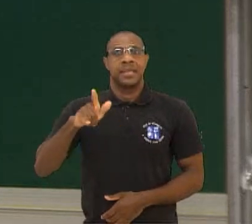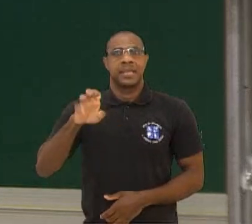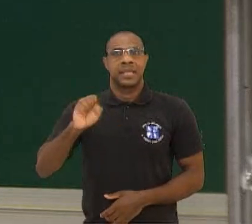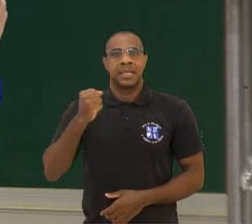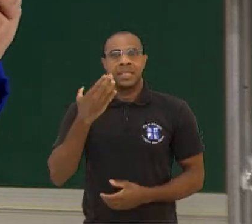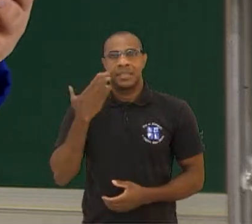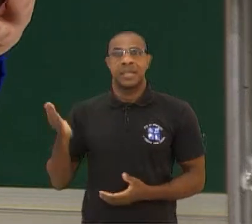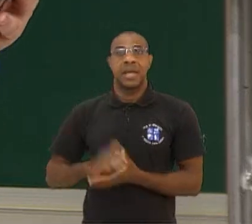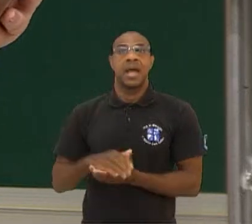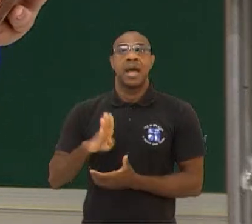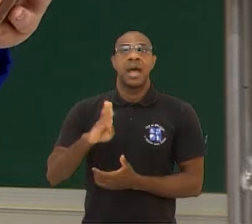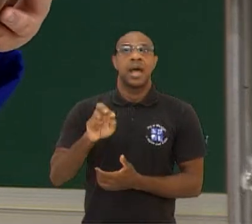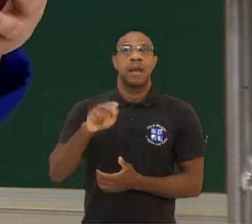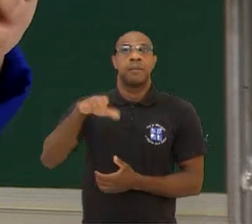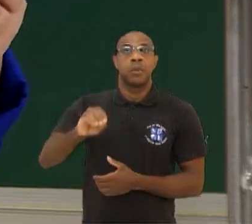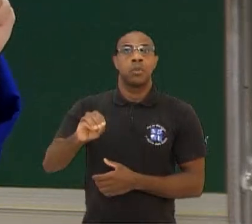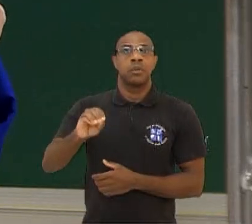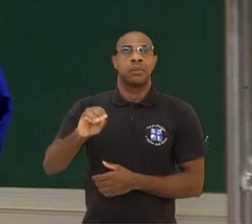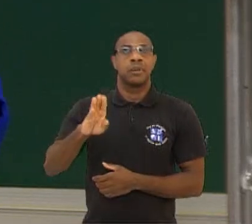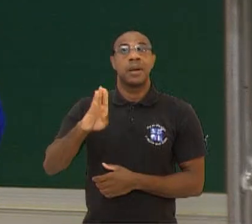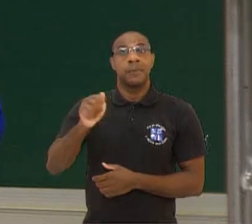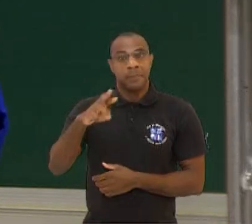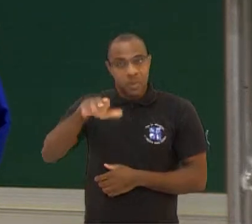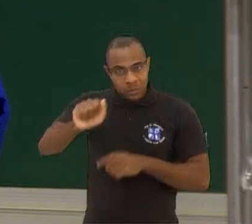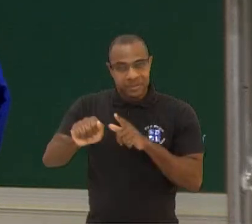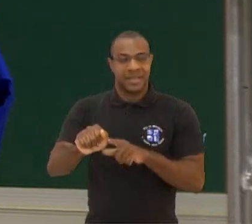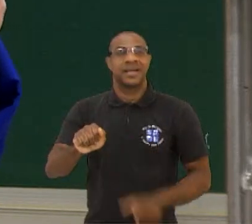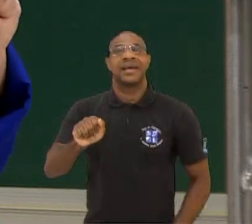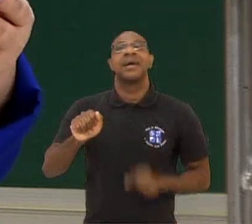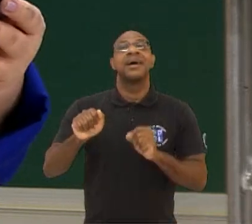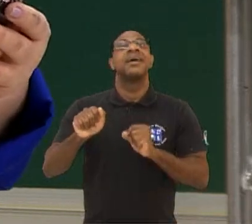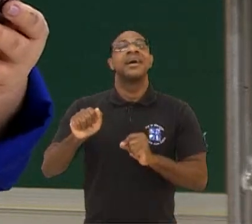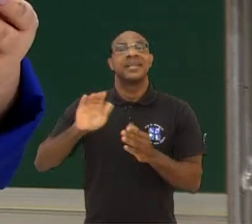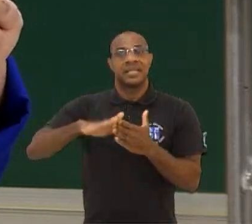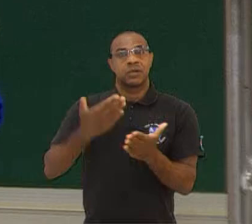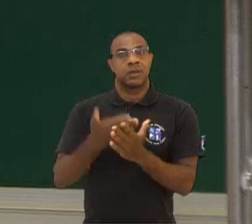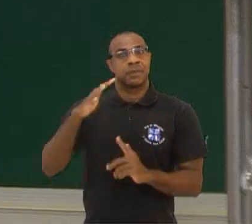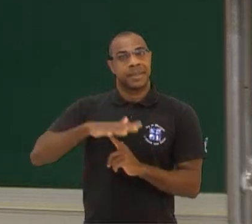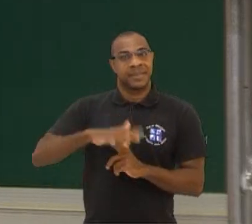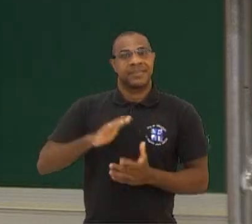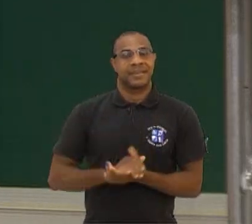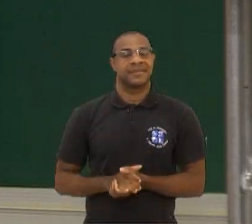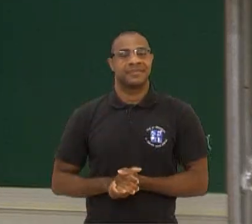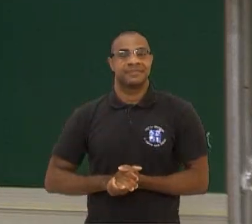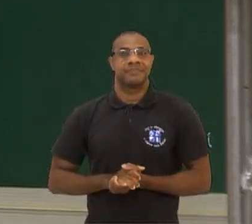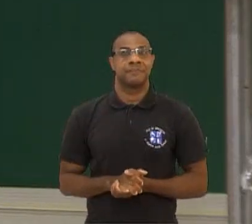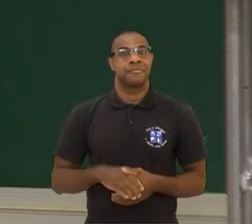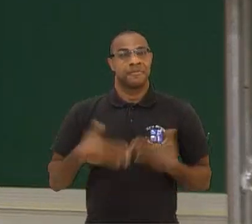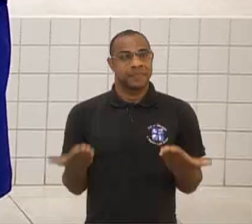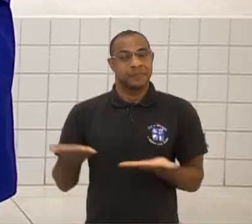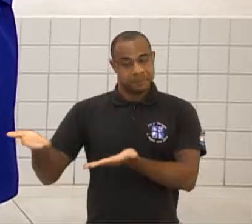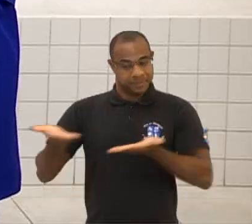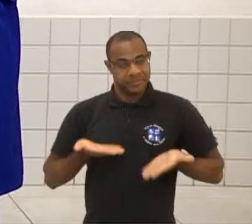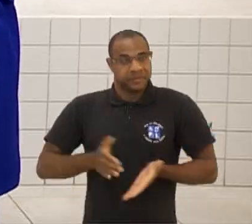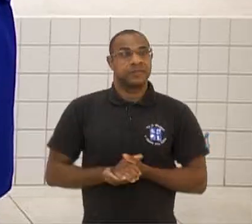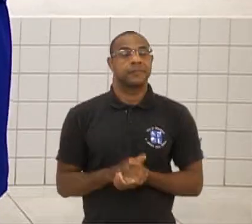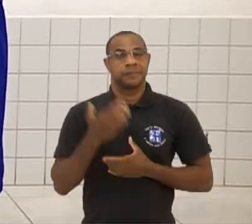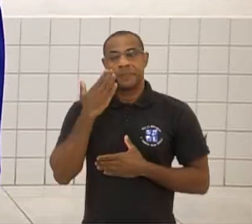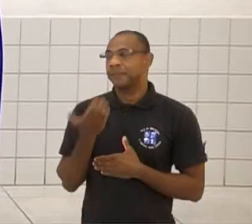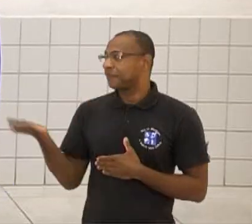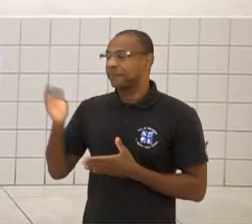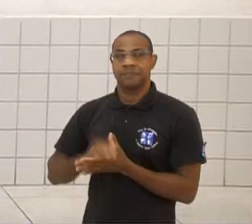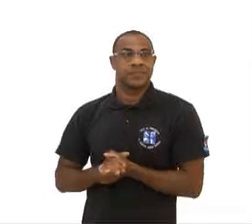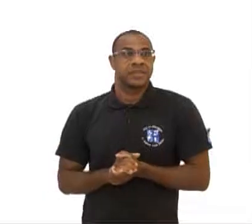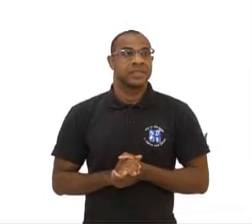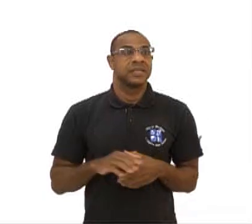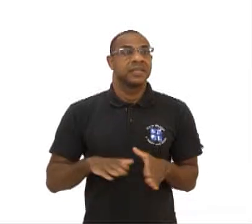Bruna, do Colégio Estadual do Paraná, olha só, as fãs, o fã-clube da professora Marília. Sejam todos bem-vindos. Vamos lá? Vamos. O